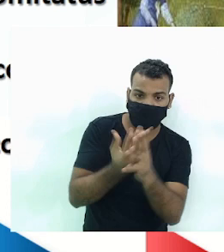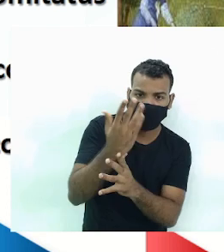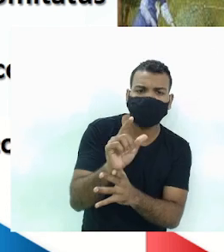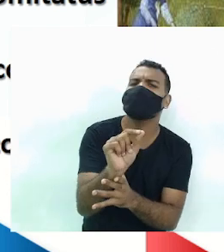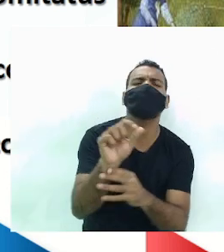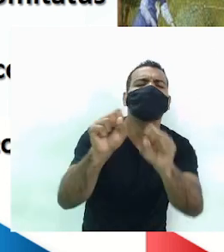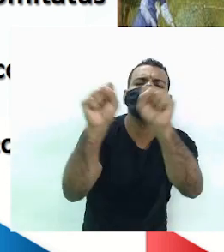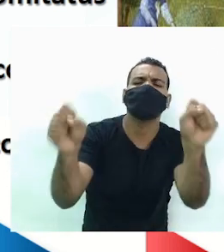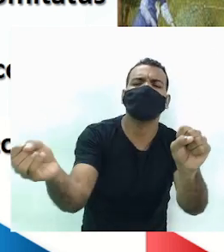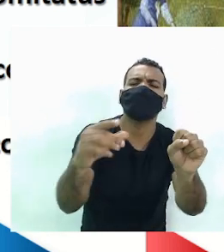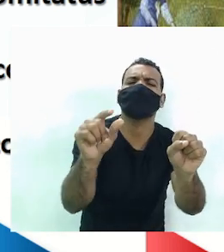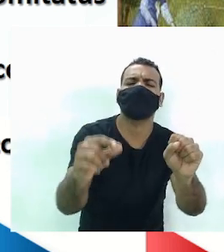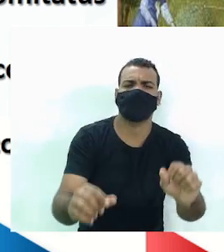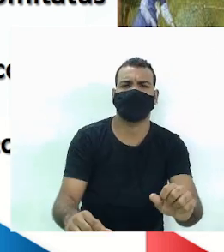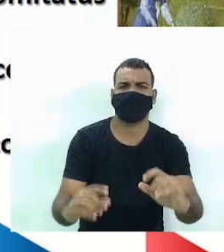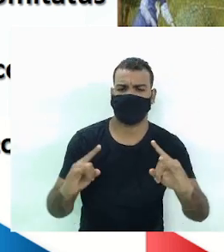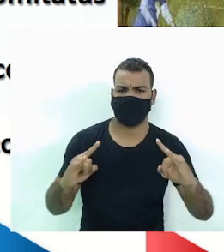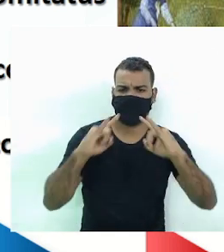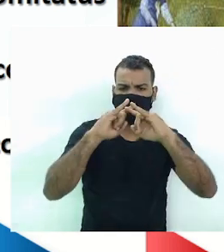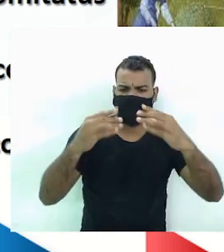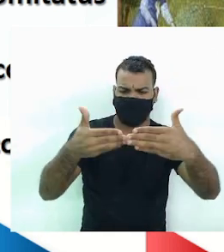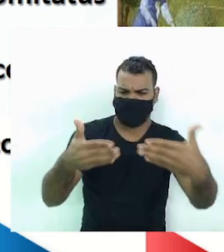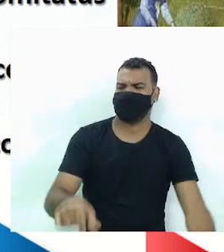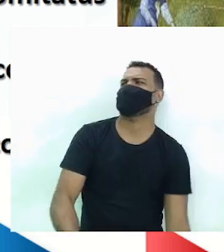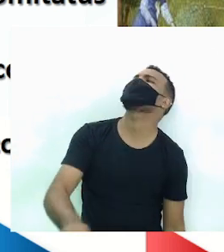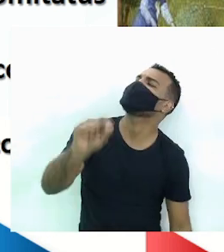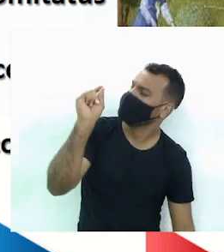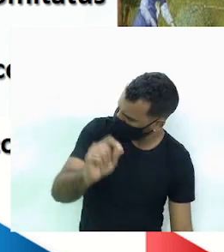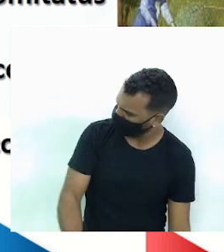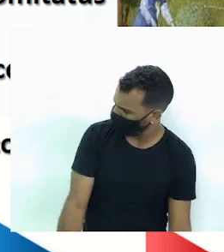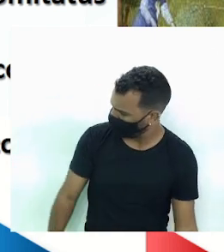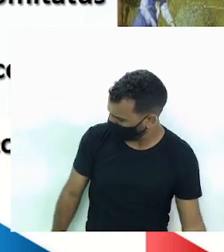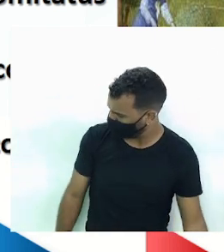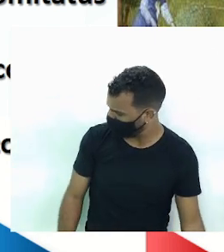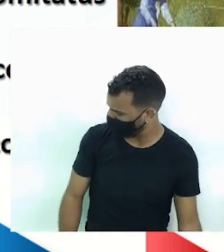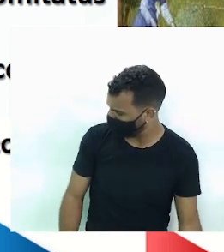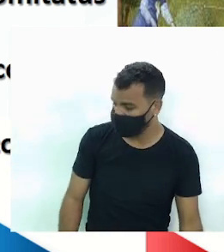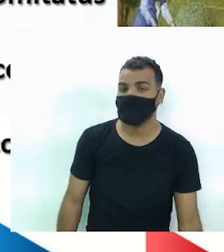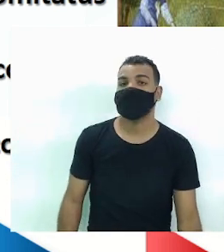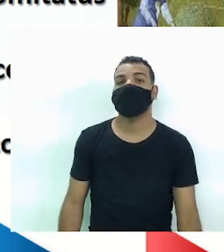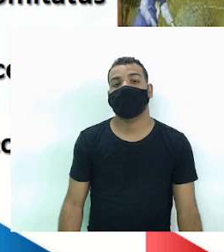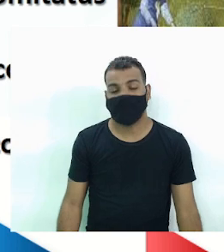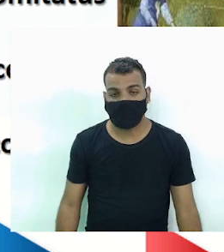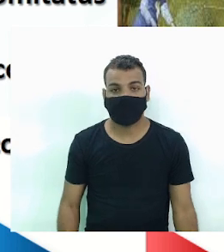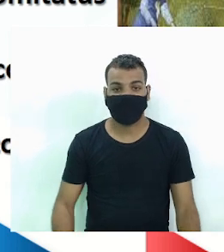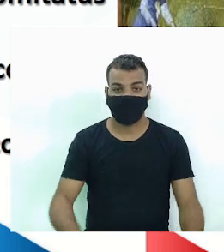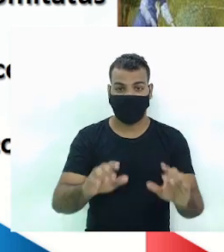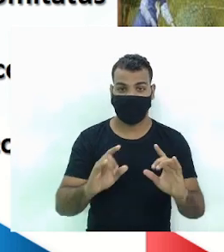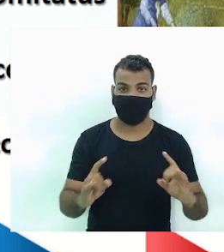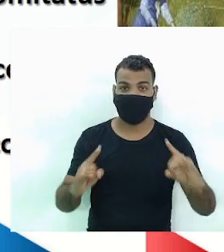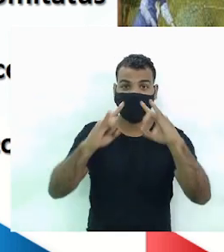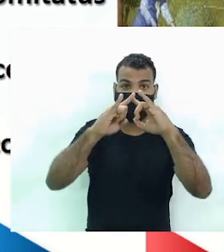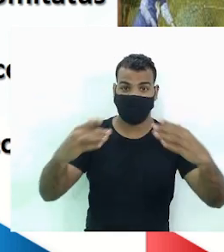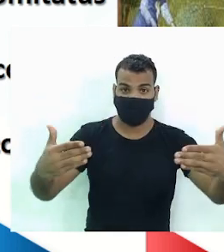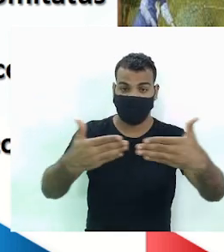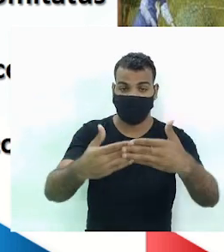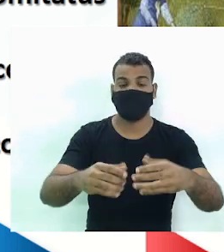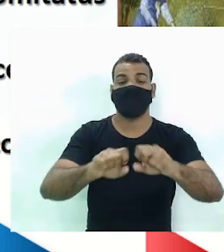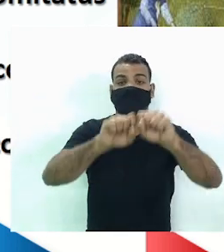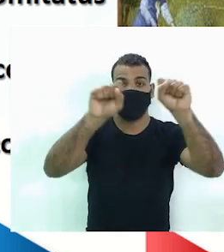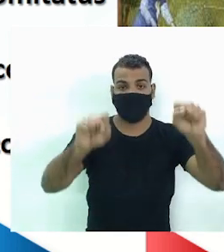feudalismo. Professor, que danado é feudalismo? Vai ser um sistema político, econômico